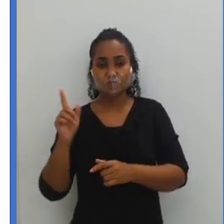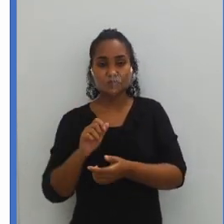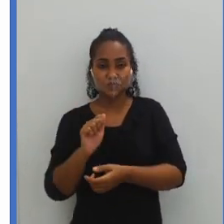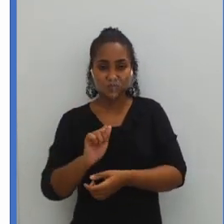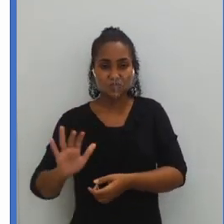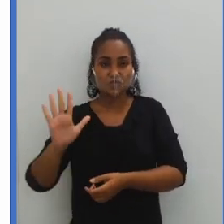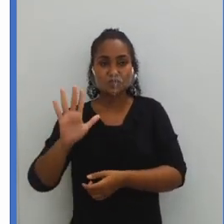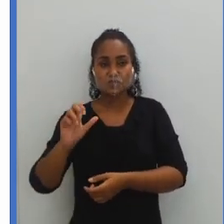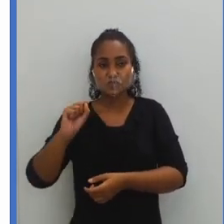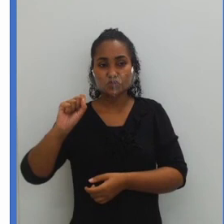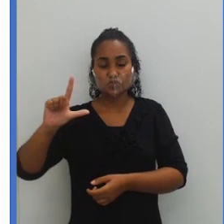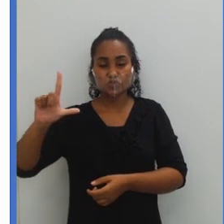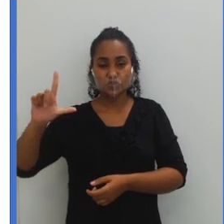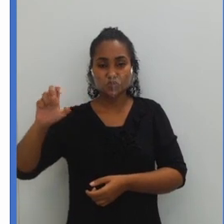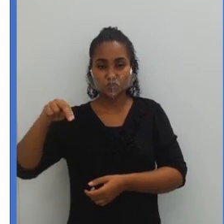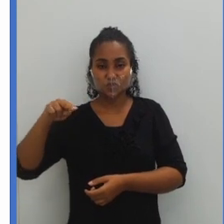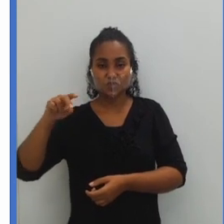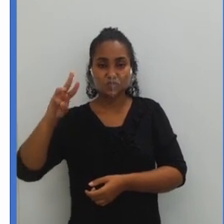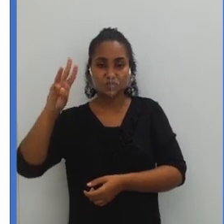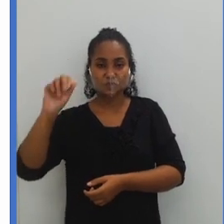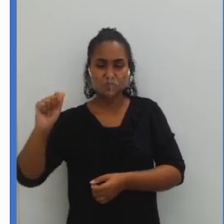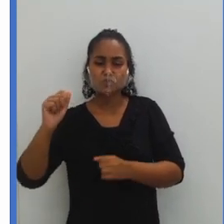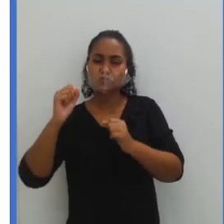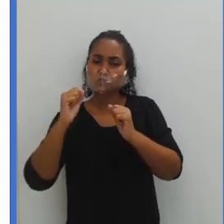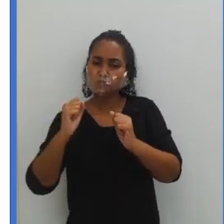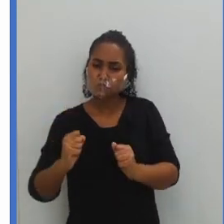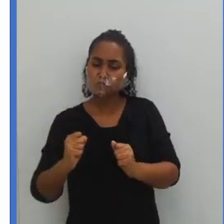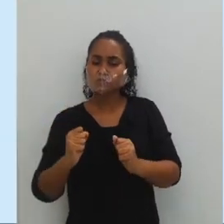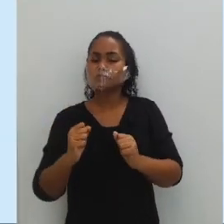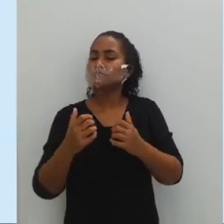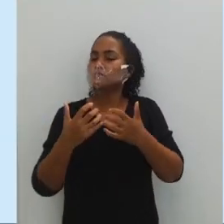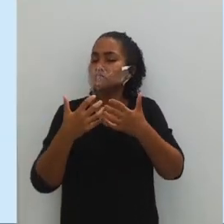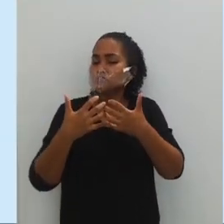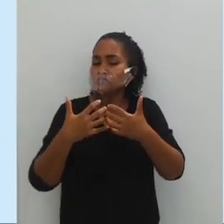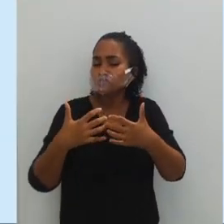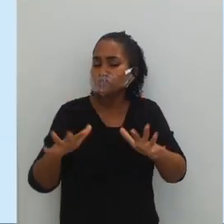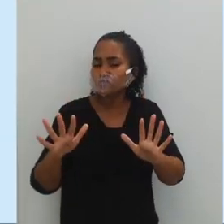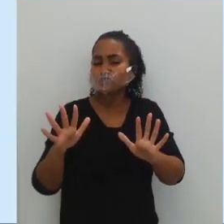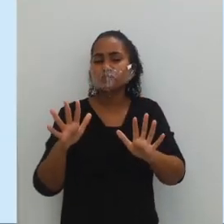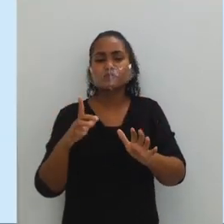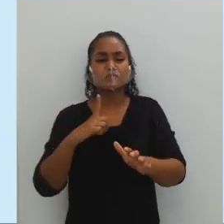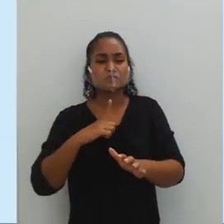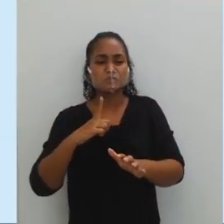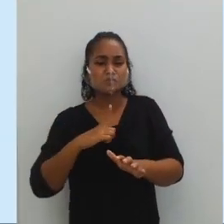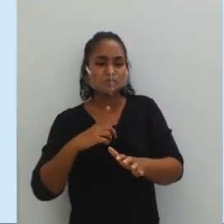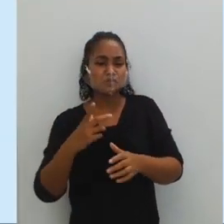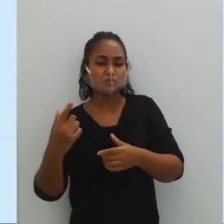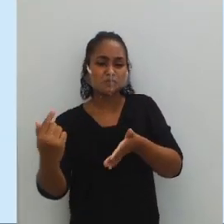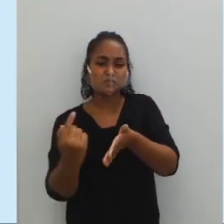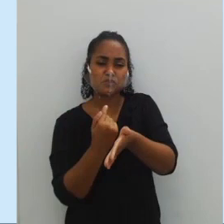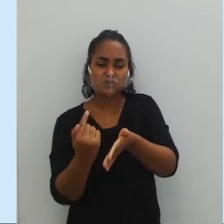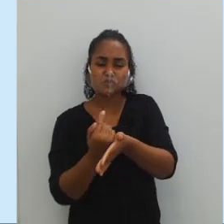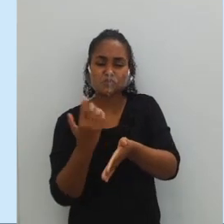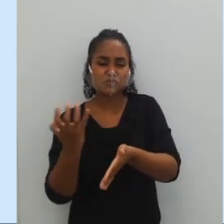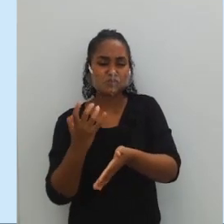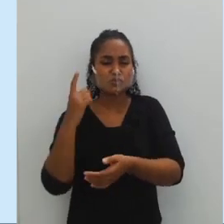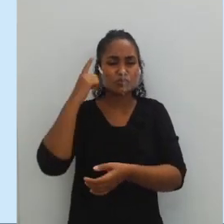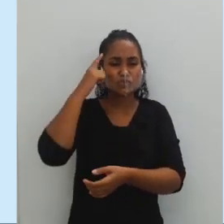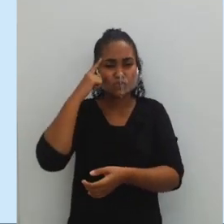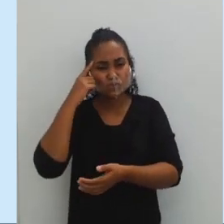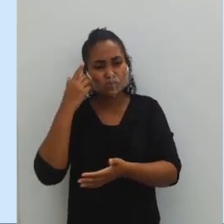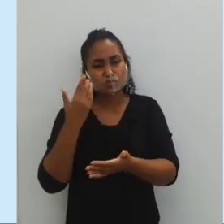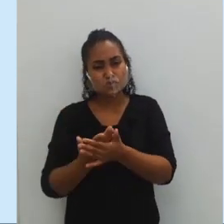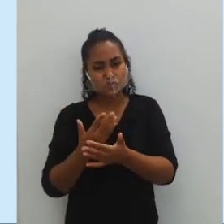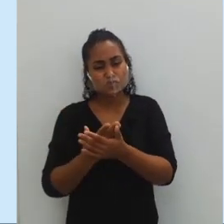Suelen Vanessa, @SuelenWA, e podem ficar bem abertos para poder perguntarem o que quiserem, tá?